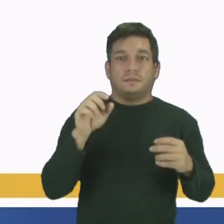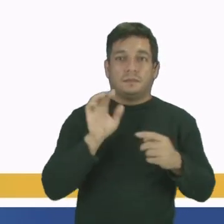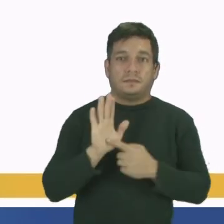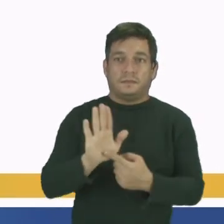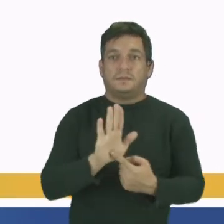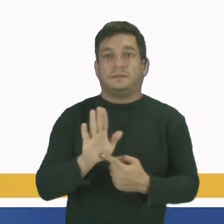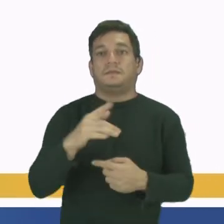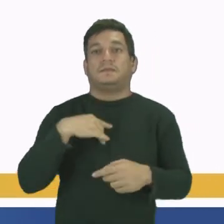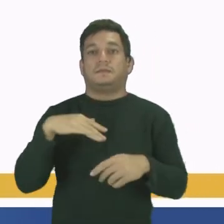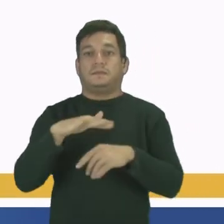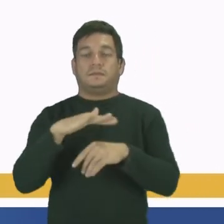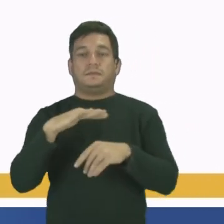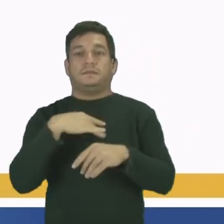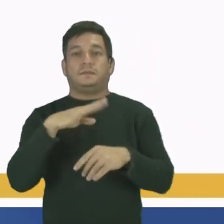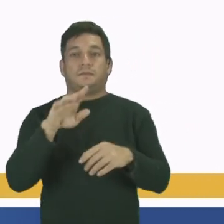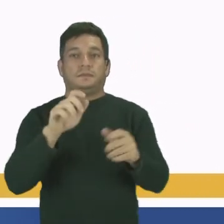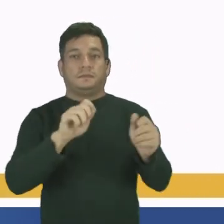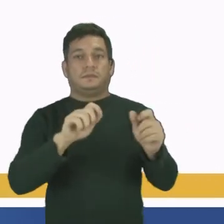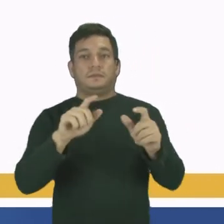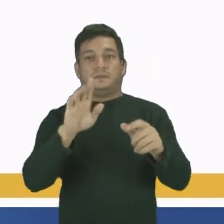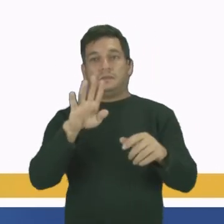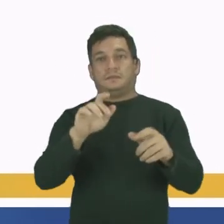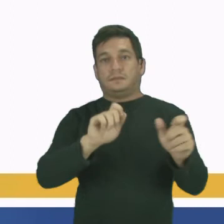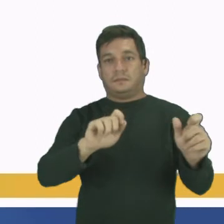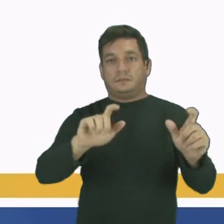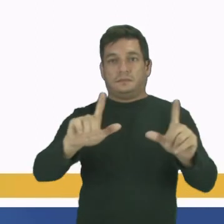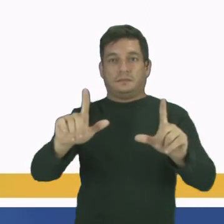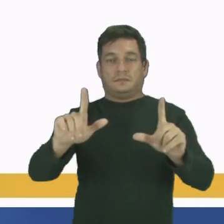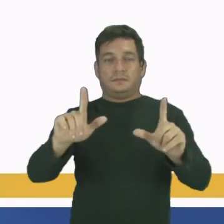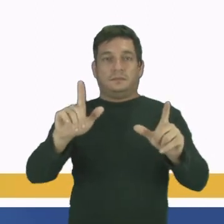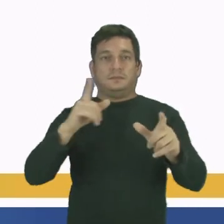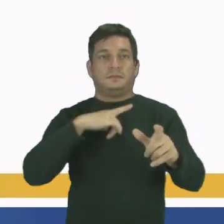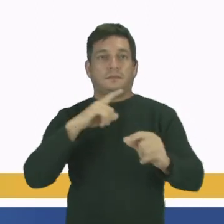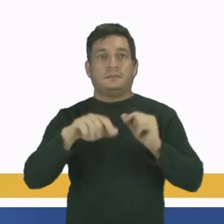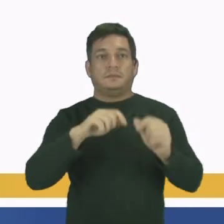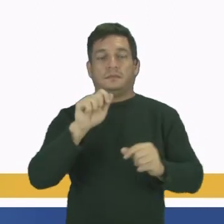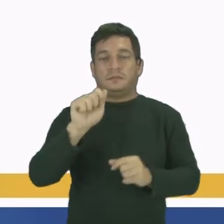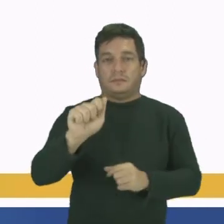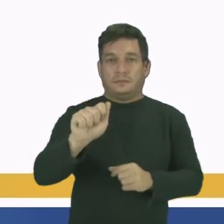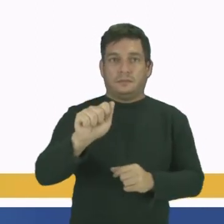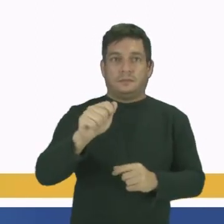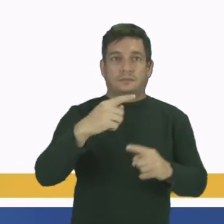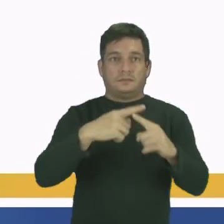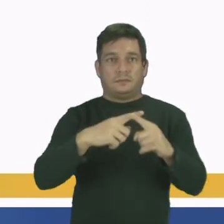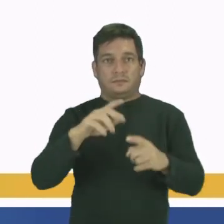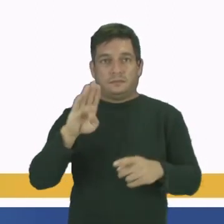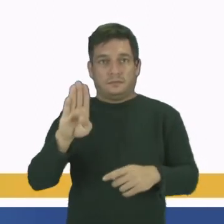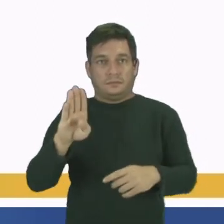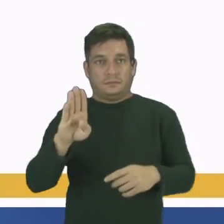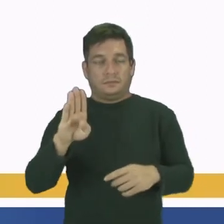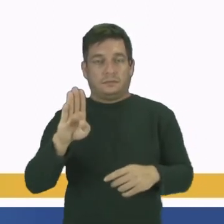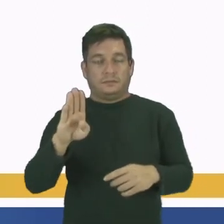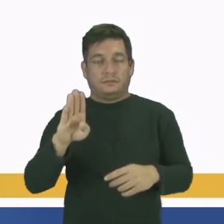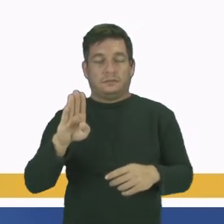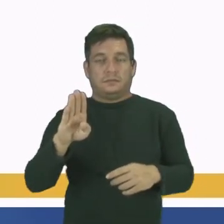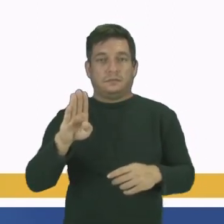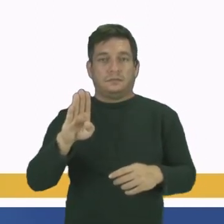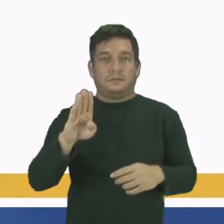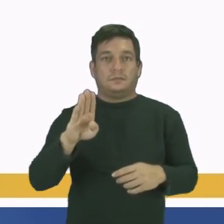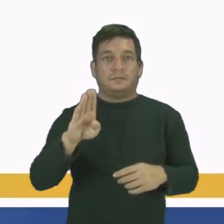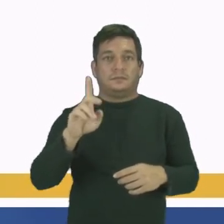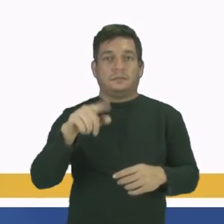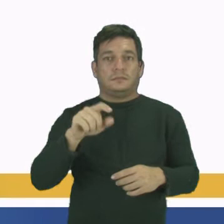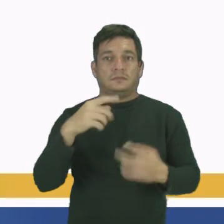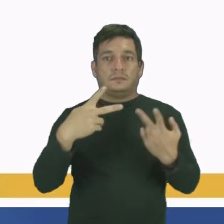aí acima, na sua telinha, nós temos o determinante de A vezes o determinante de B,